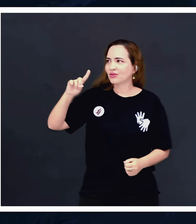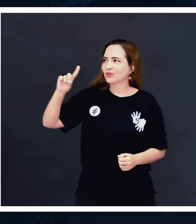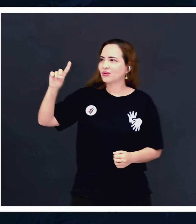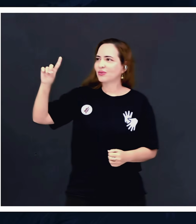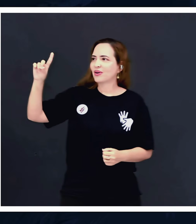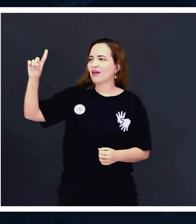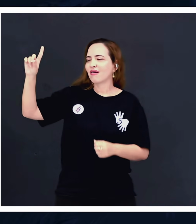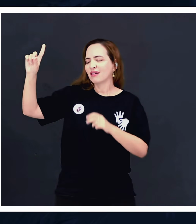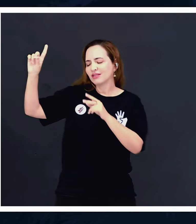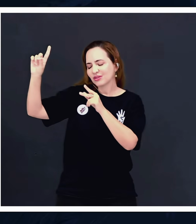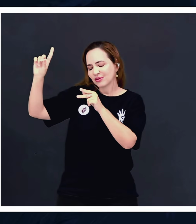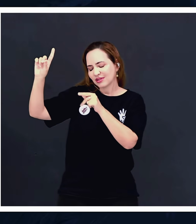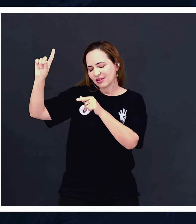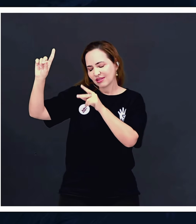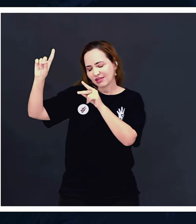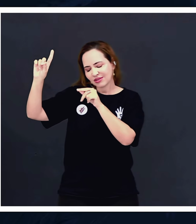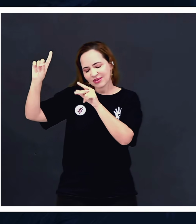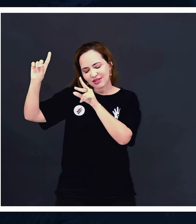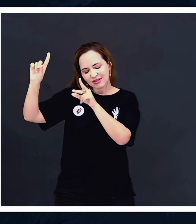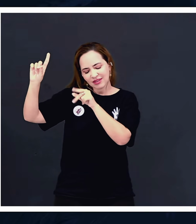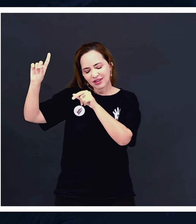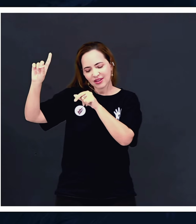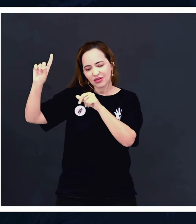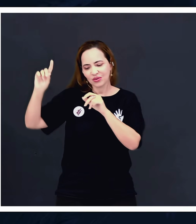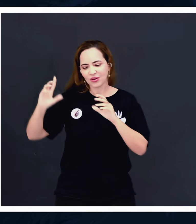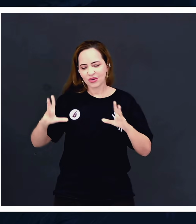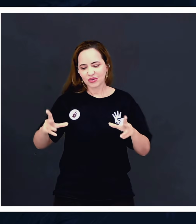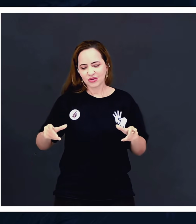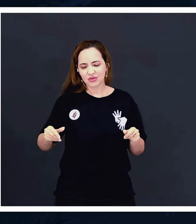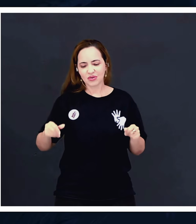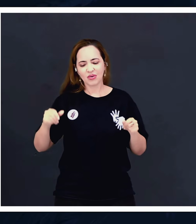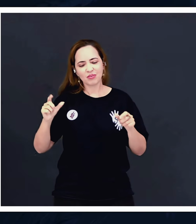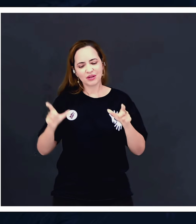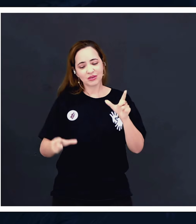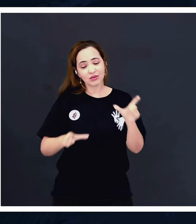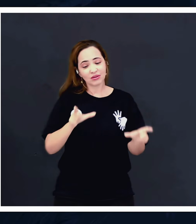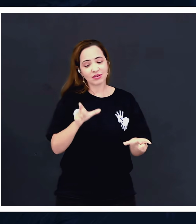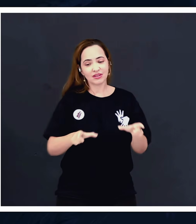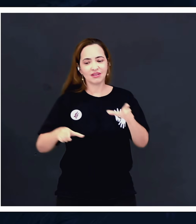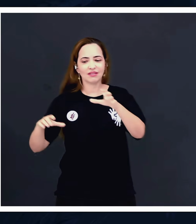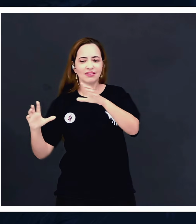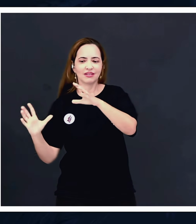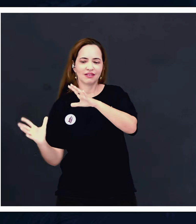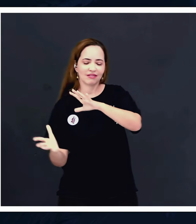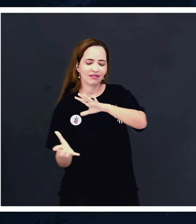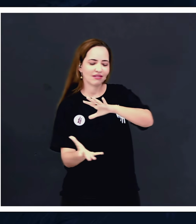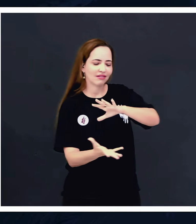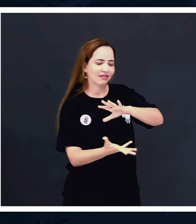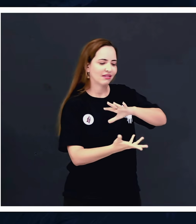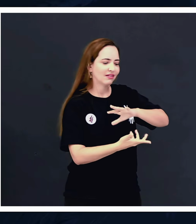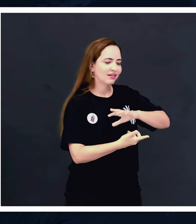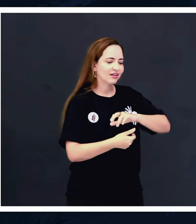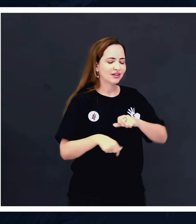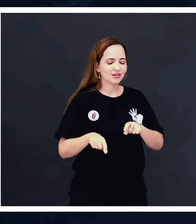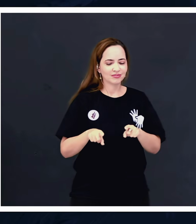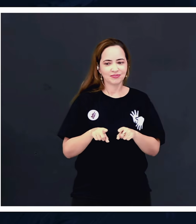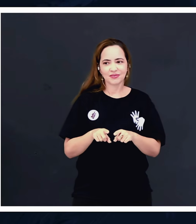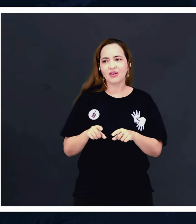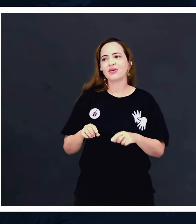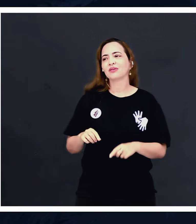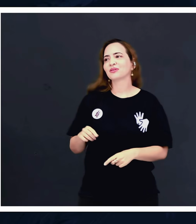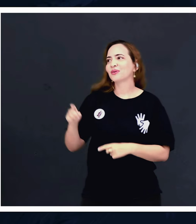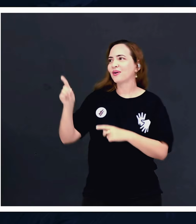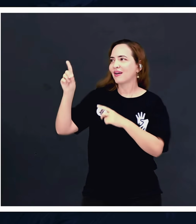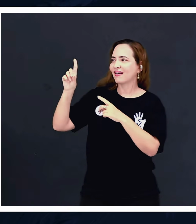pois só Tu és o Deus eterno sobre toda a terra. Pois